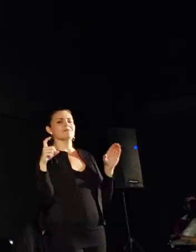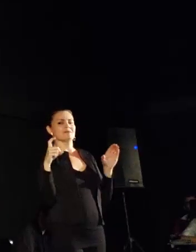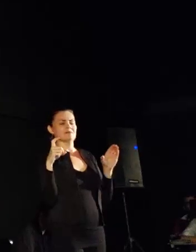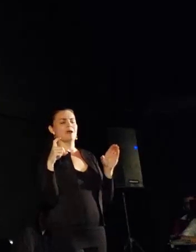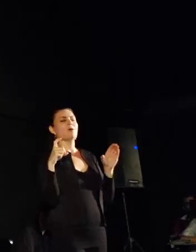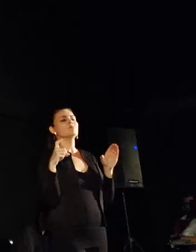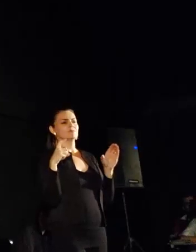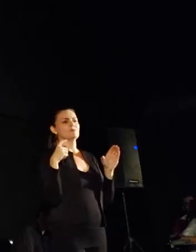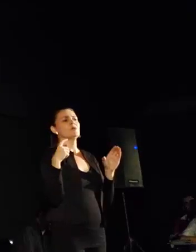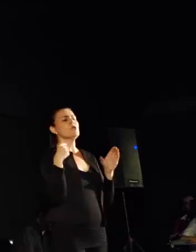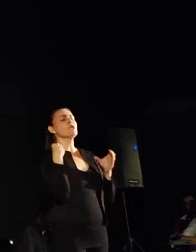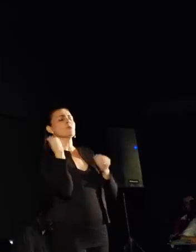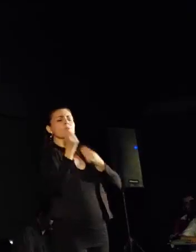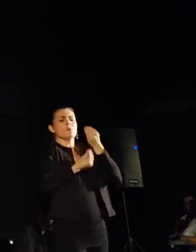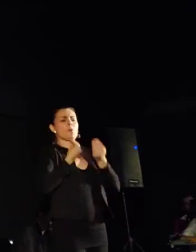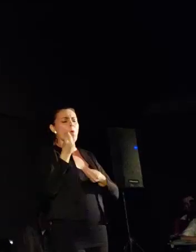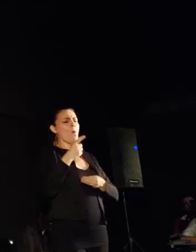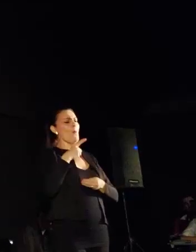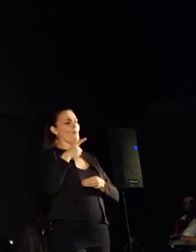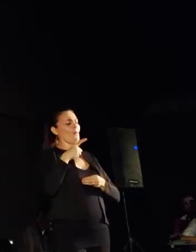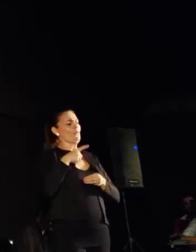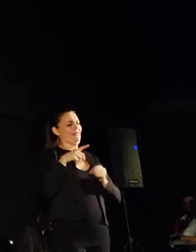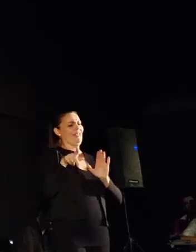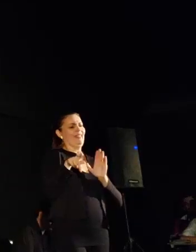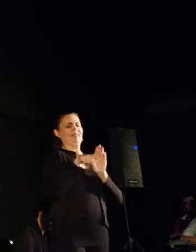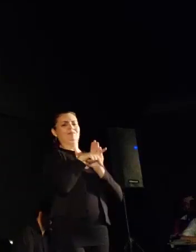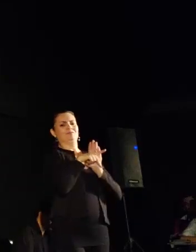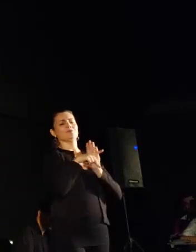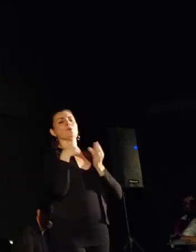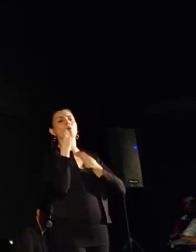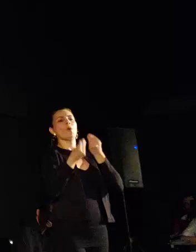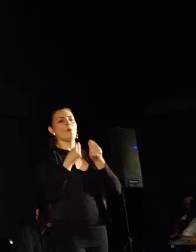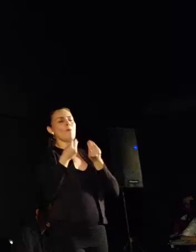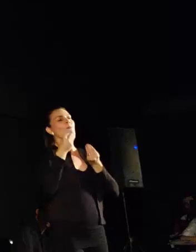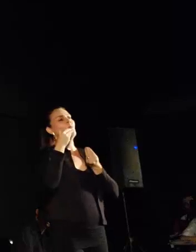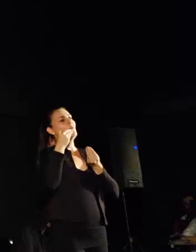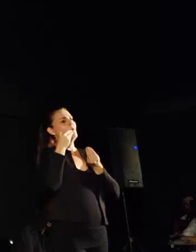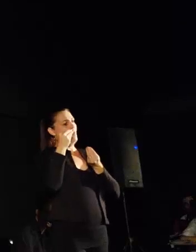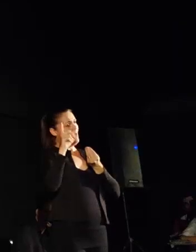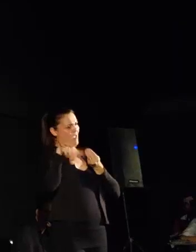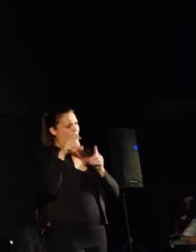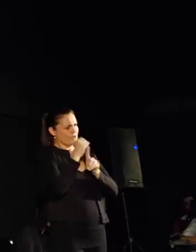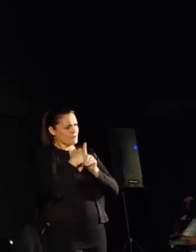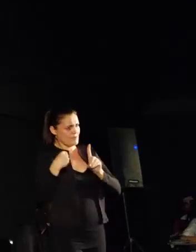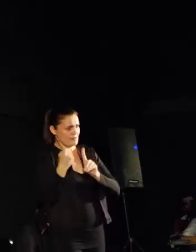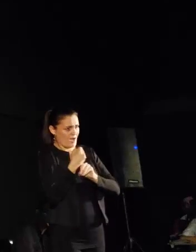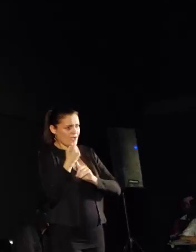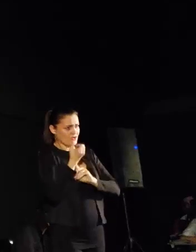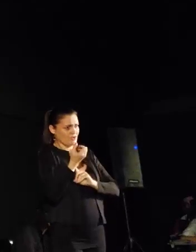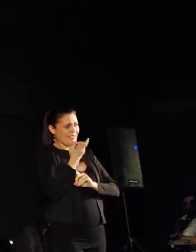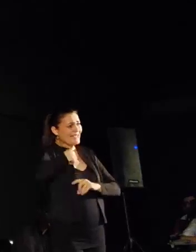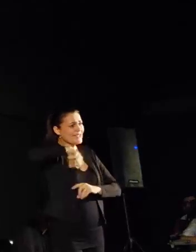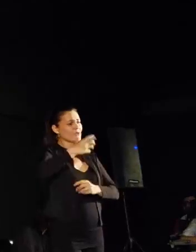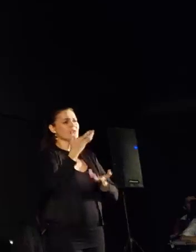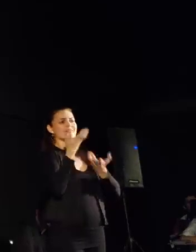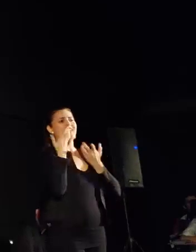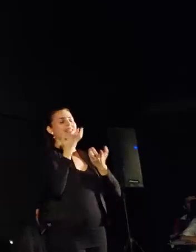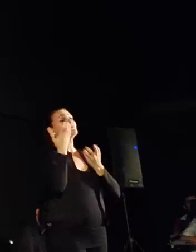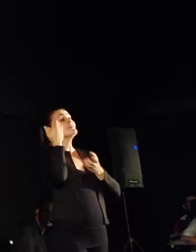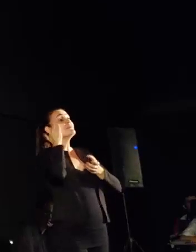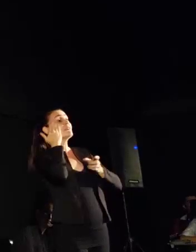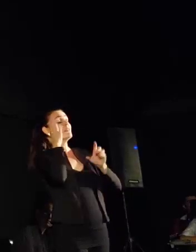como ter posse de? Essa sociedade a gente quer. Uma sociedade que entende emancipação é possuir